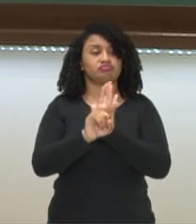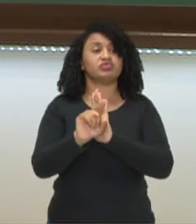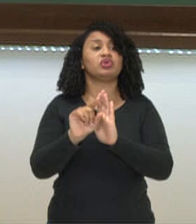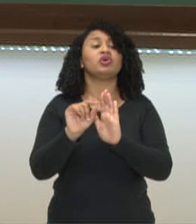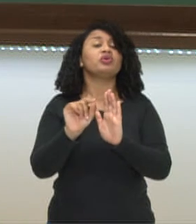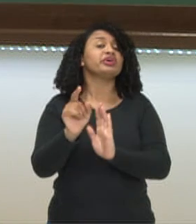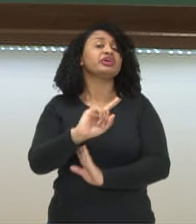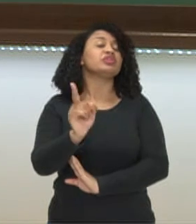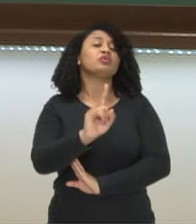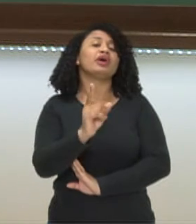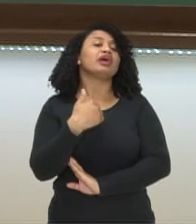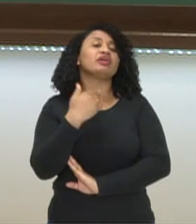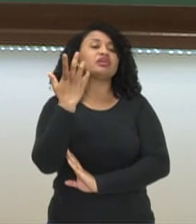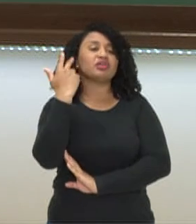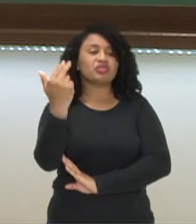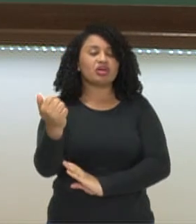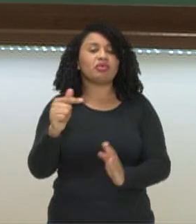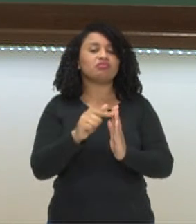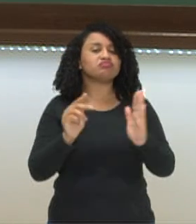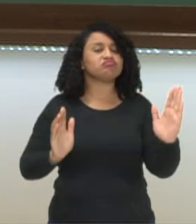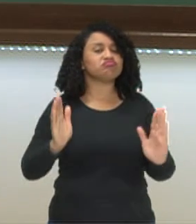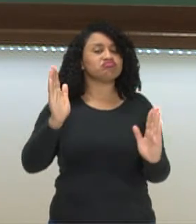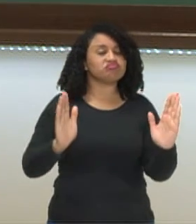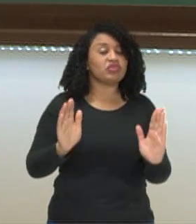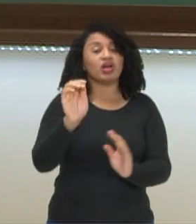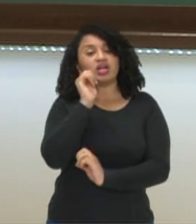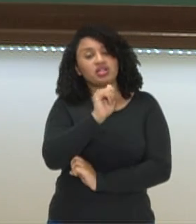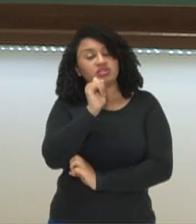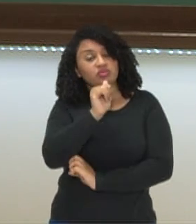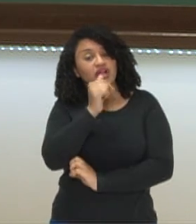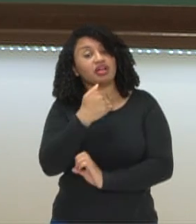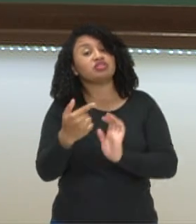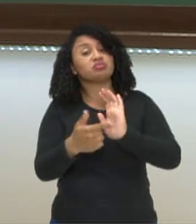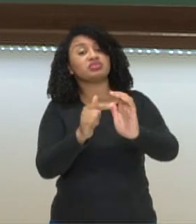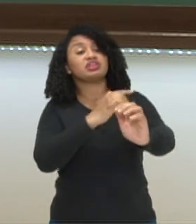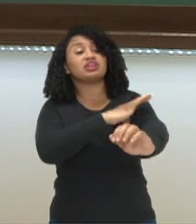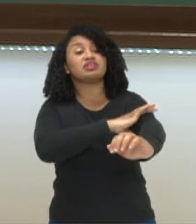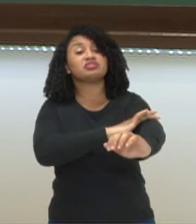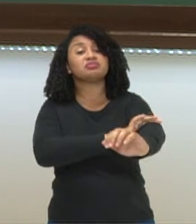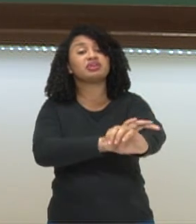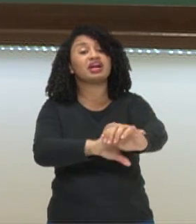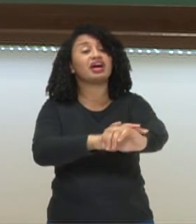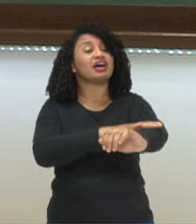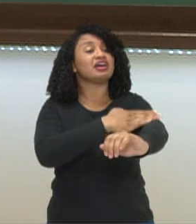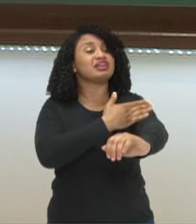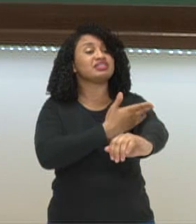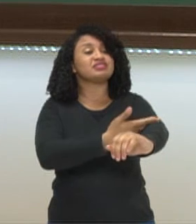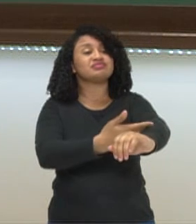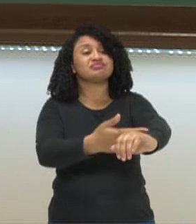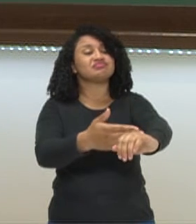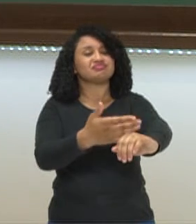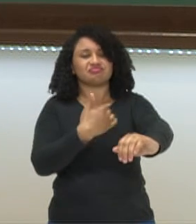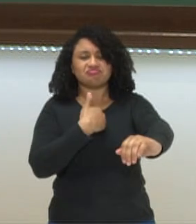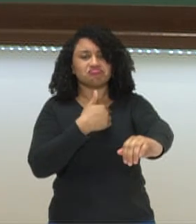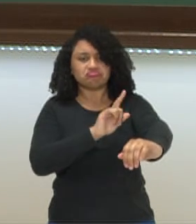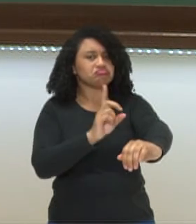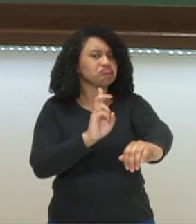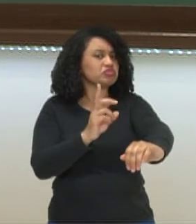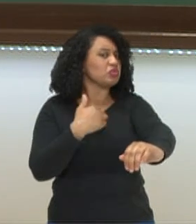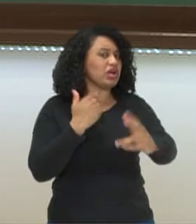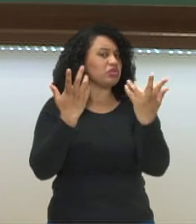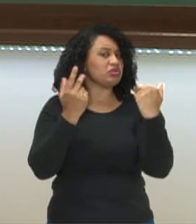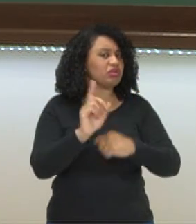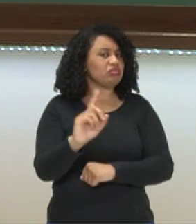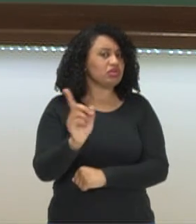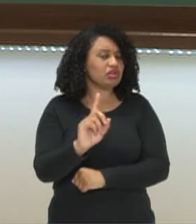questão de que não era comum, nessa época, as mulheres mostrarem os braços nus, né? Os braços à mostra.